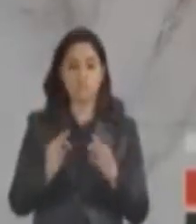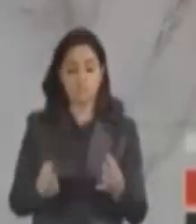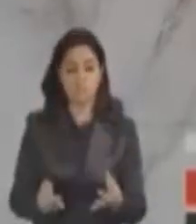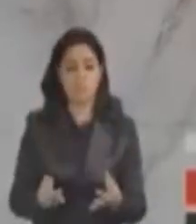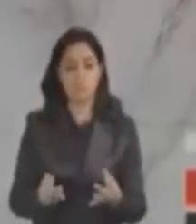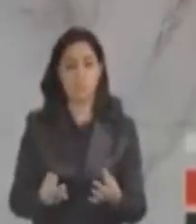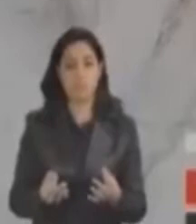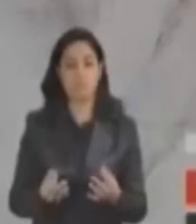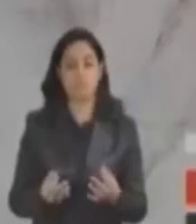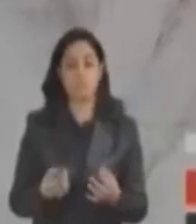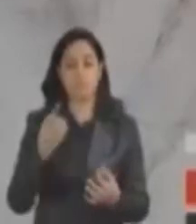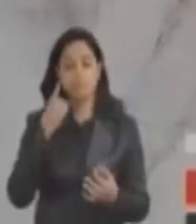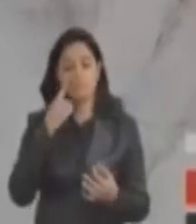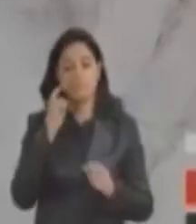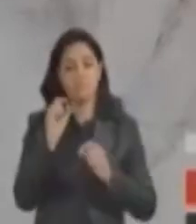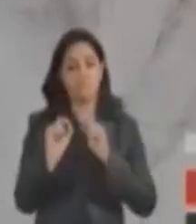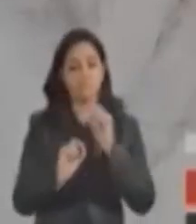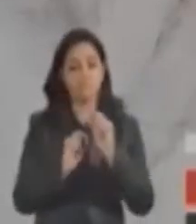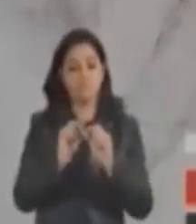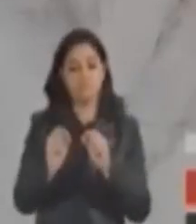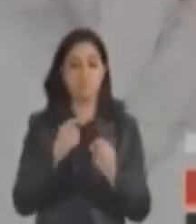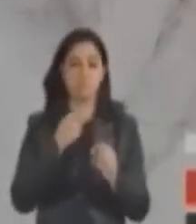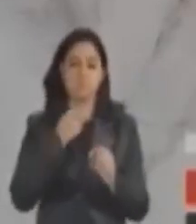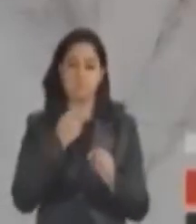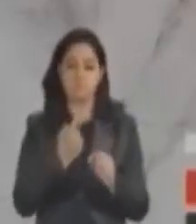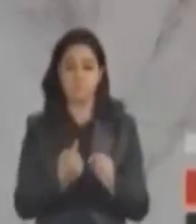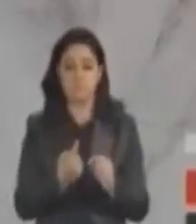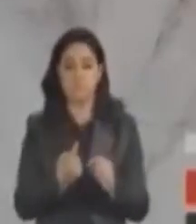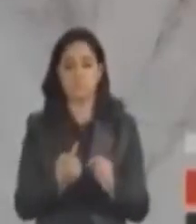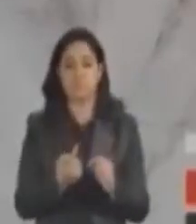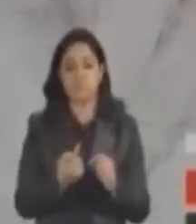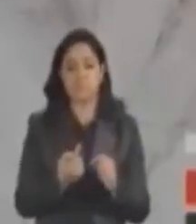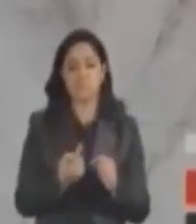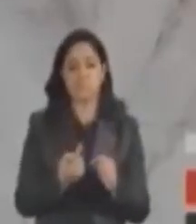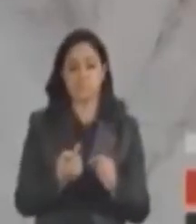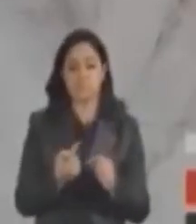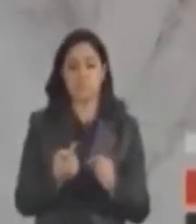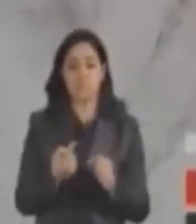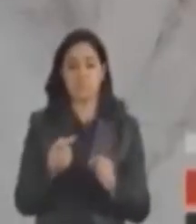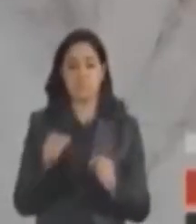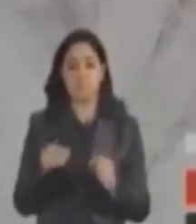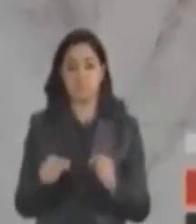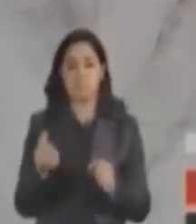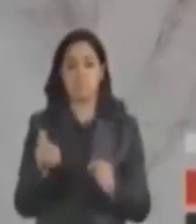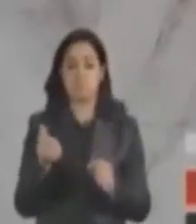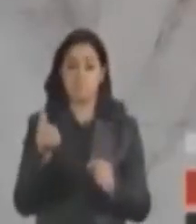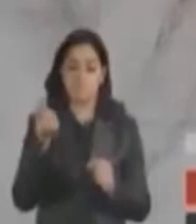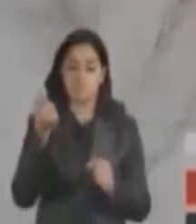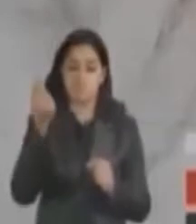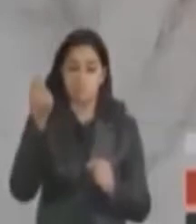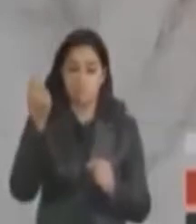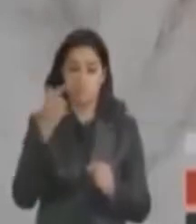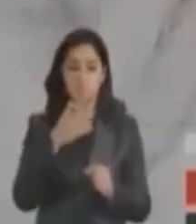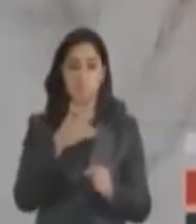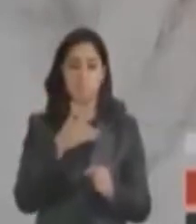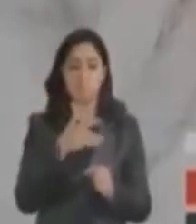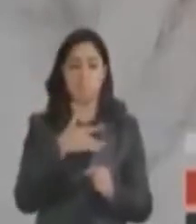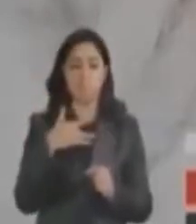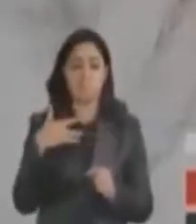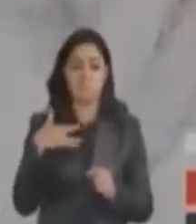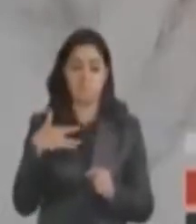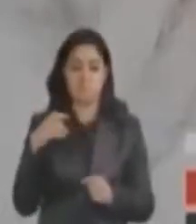nós não conseguimos ter vitórias na área do financiamento do sus o sus ficou